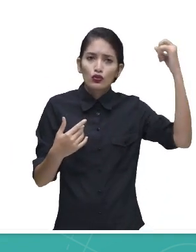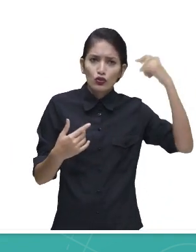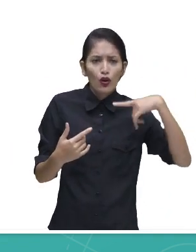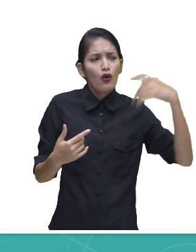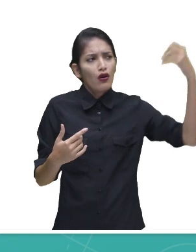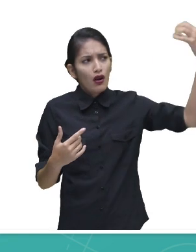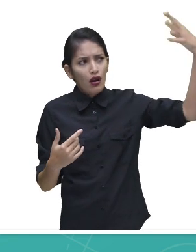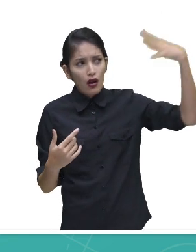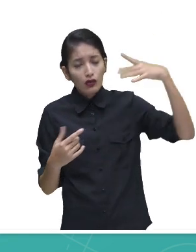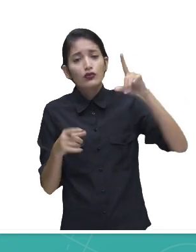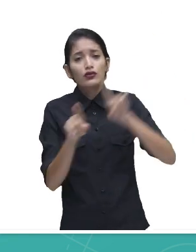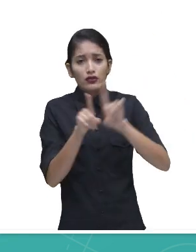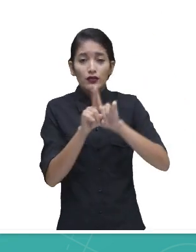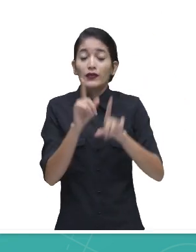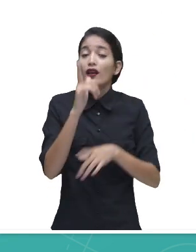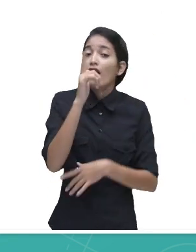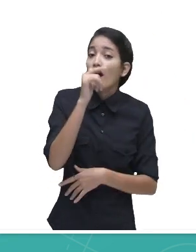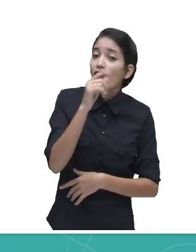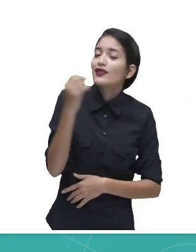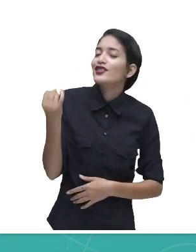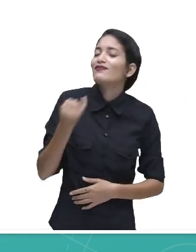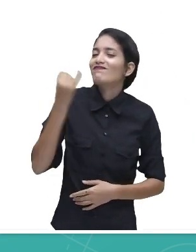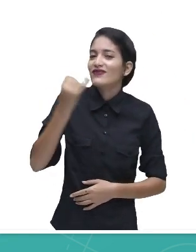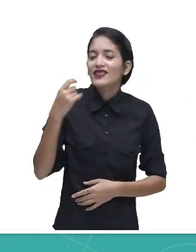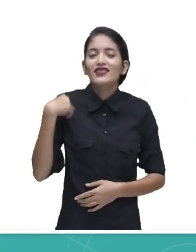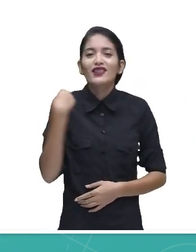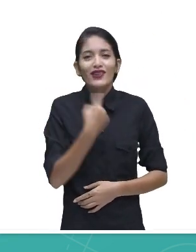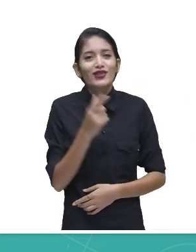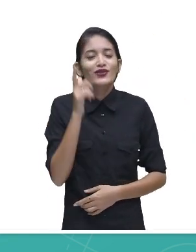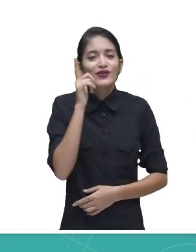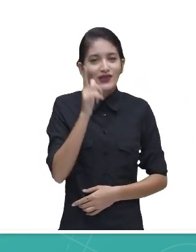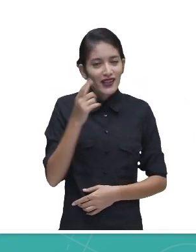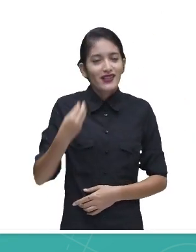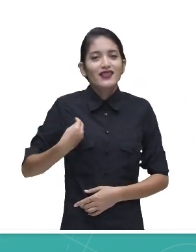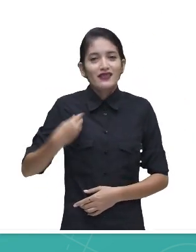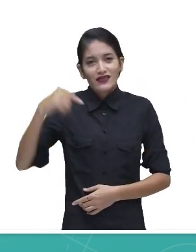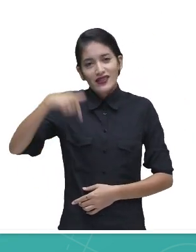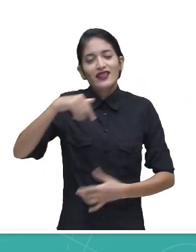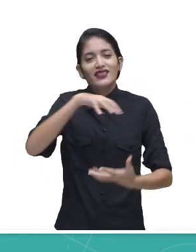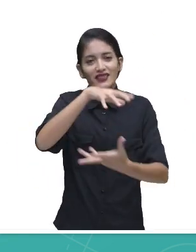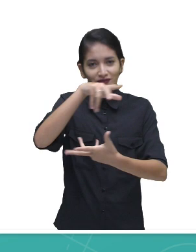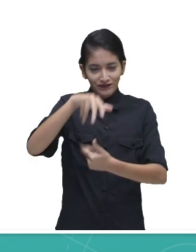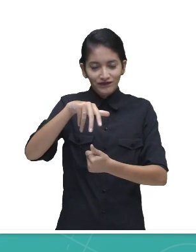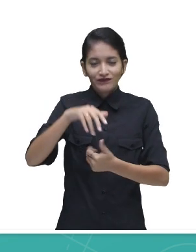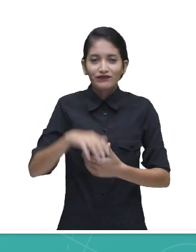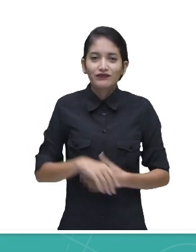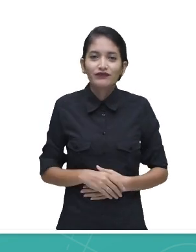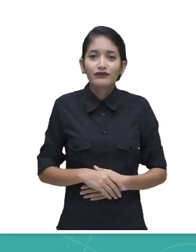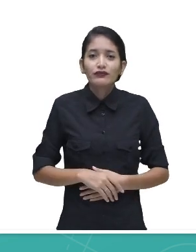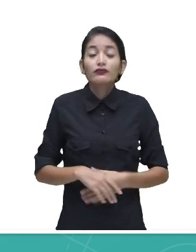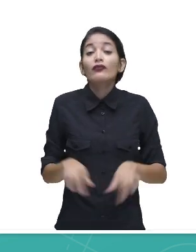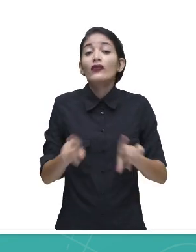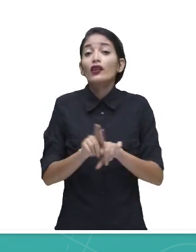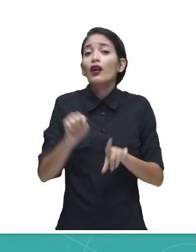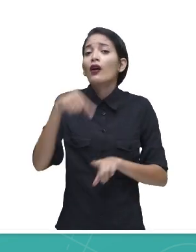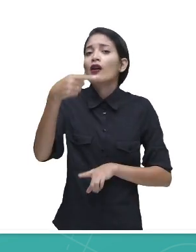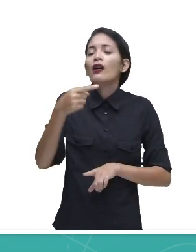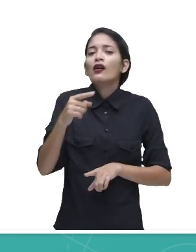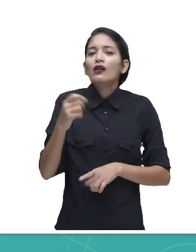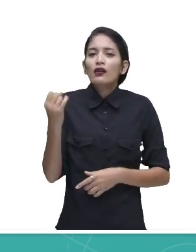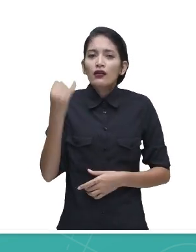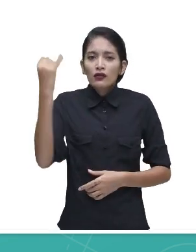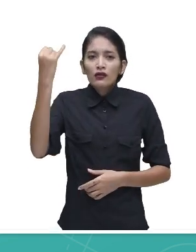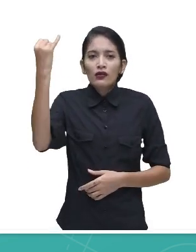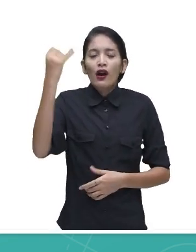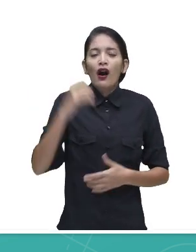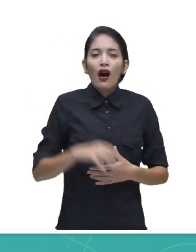a água também é importante para que a gente consiga sobreviver aqui no nosso planeta, né? Mas tem outra coisa muito importante também,